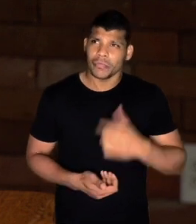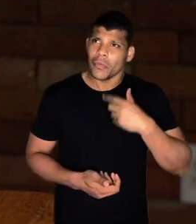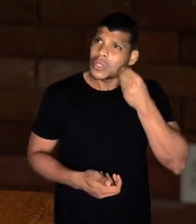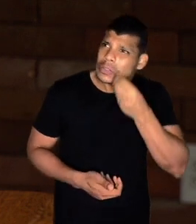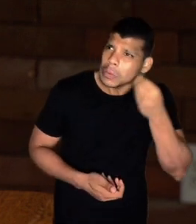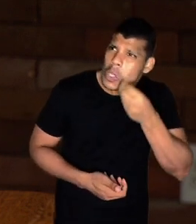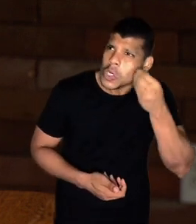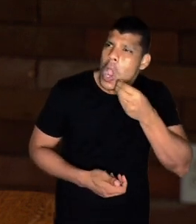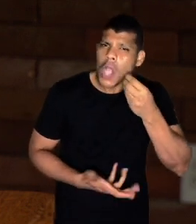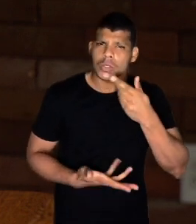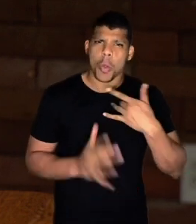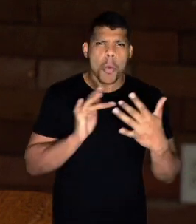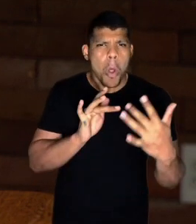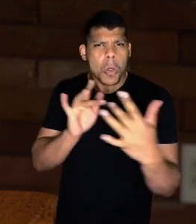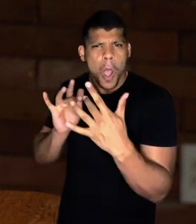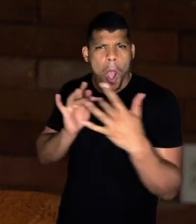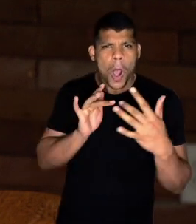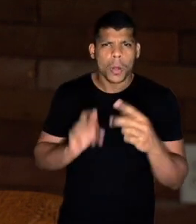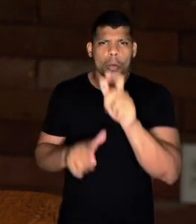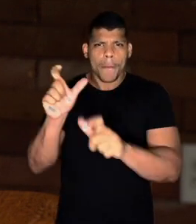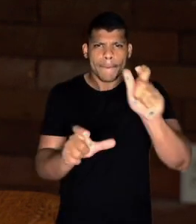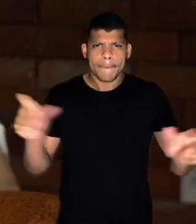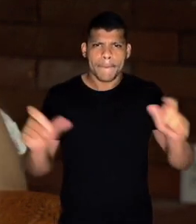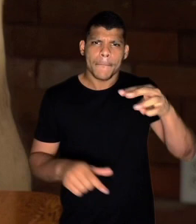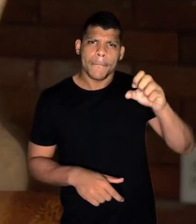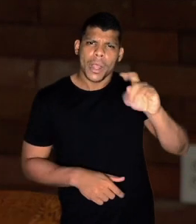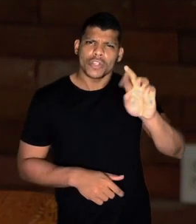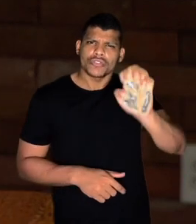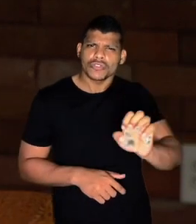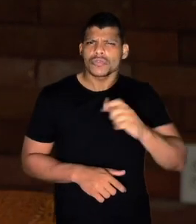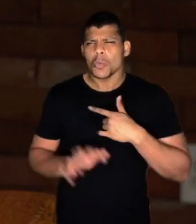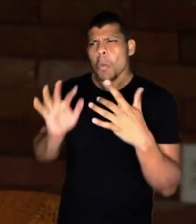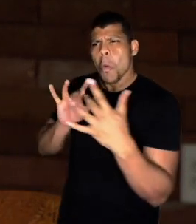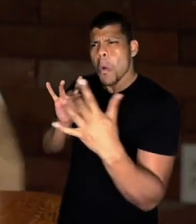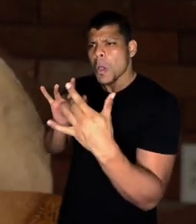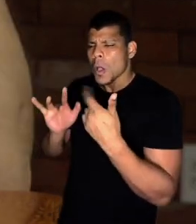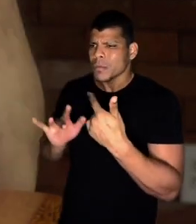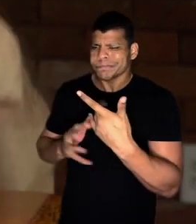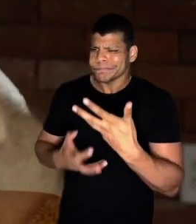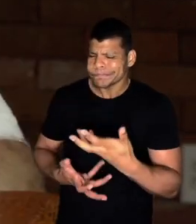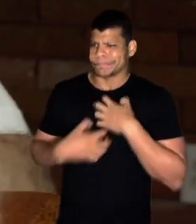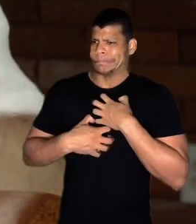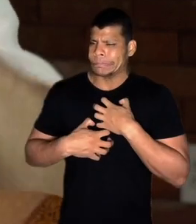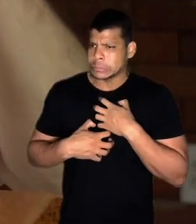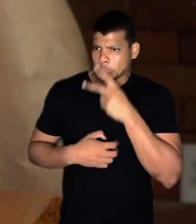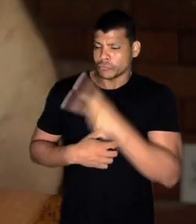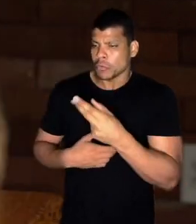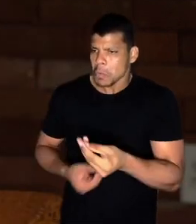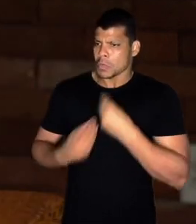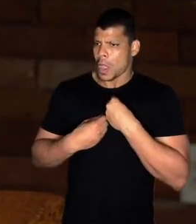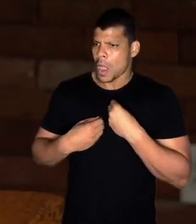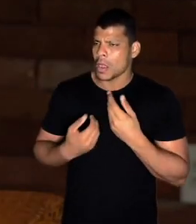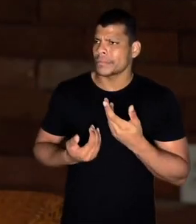e a experiência com os mestres e mestras da cultura é um encontro comigo mesmo é que me reanima certo que